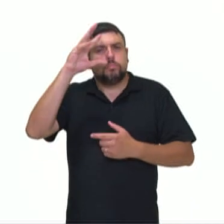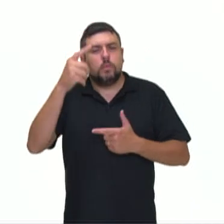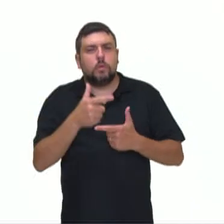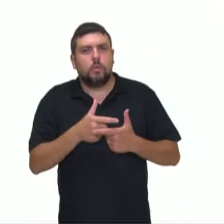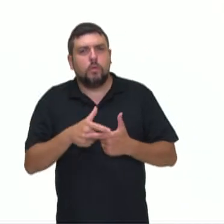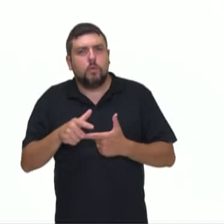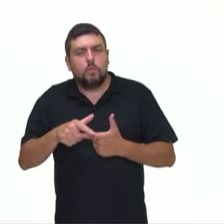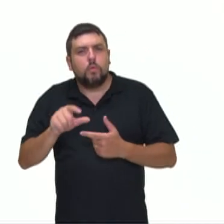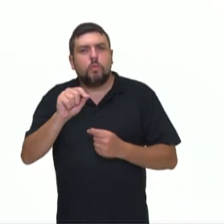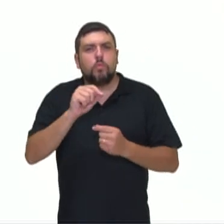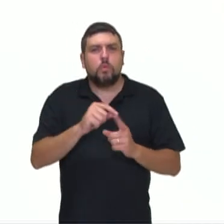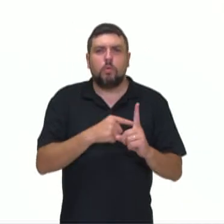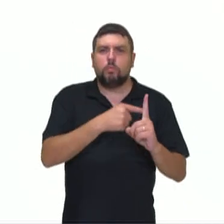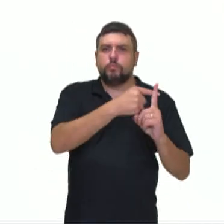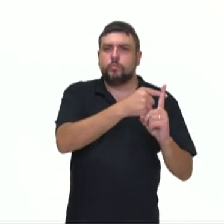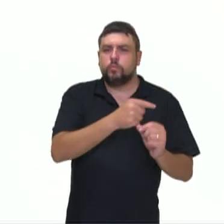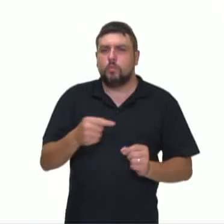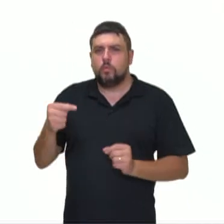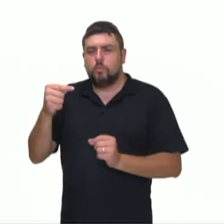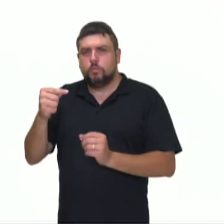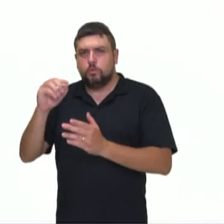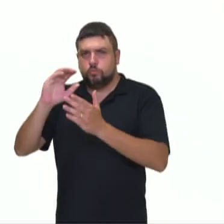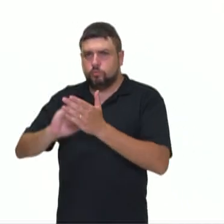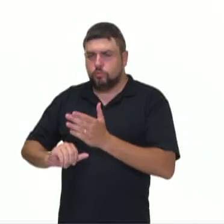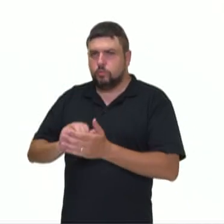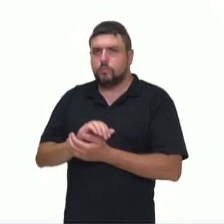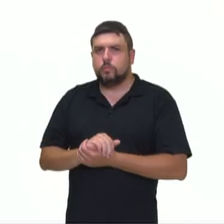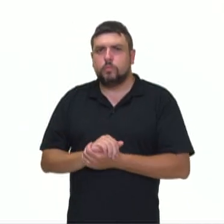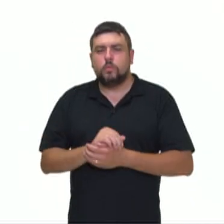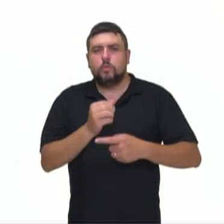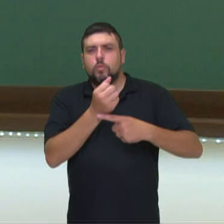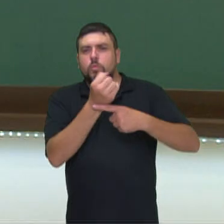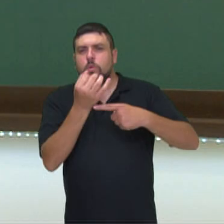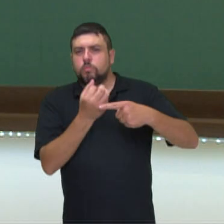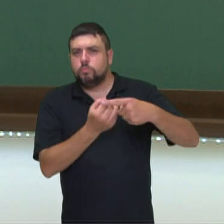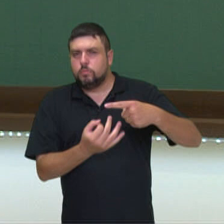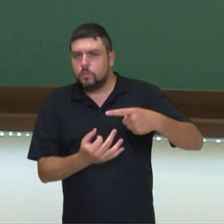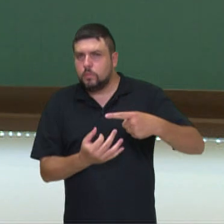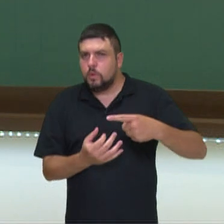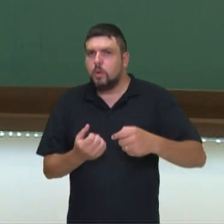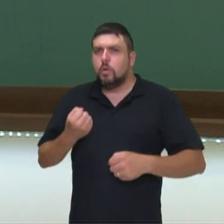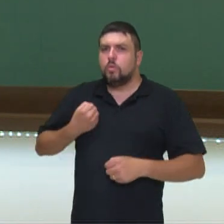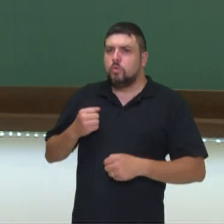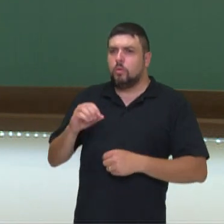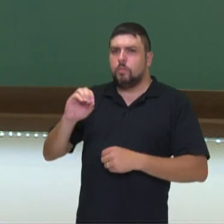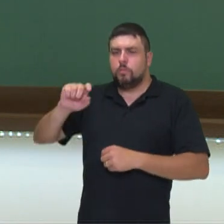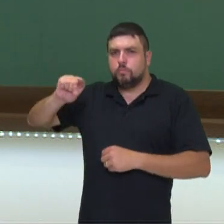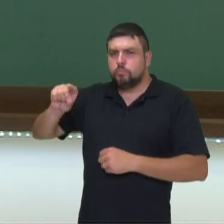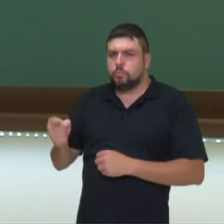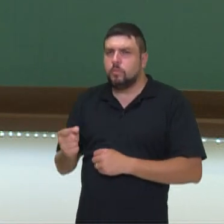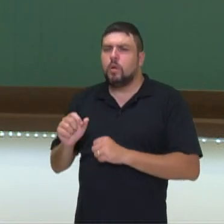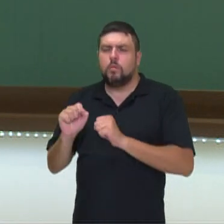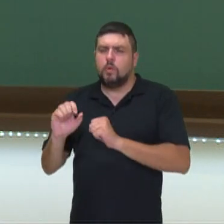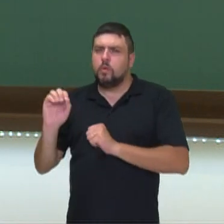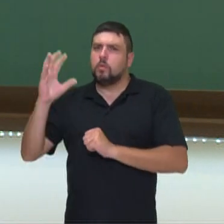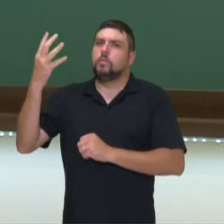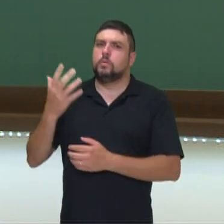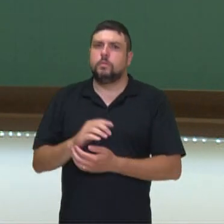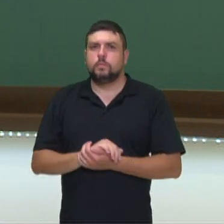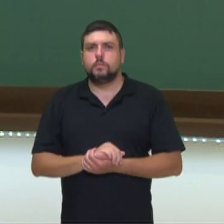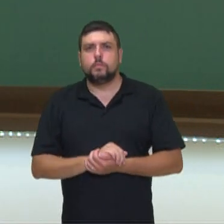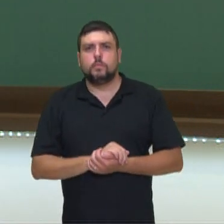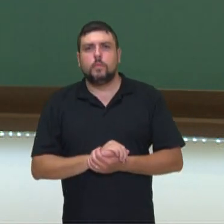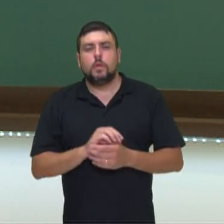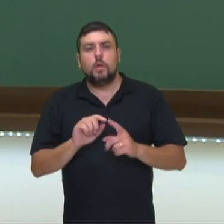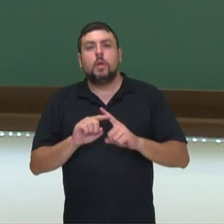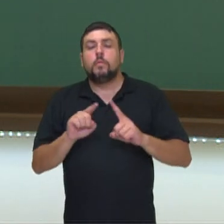adição e de subtração com números racionais na forma fracionária. Eventualmente pode pintar um número decimal aqui também, tudo bem, vamos trabalhando com